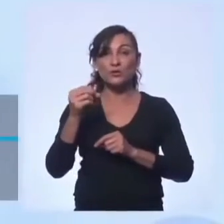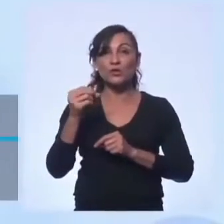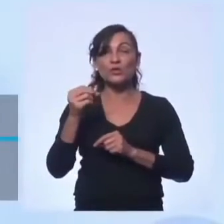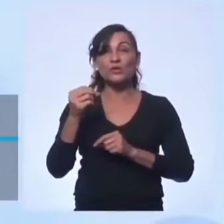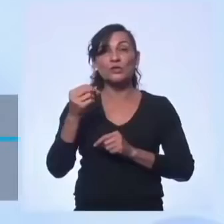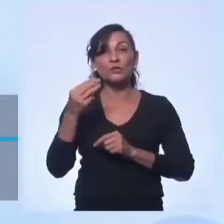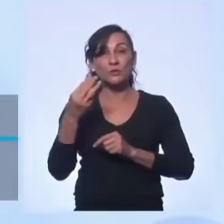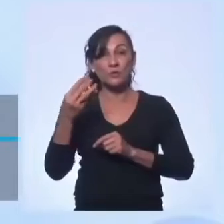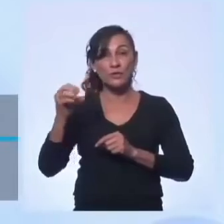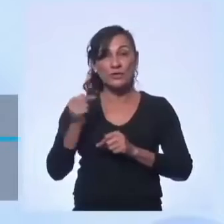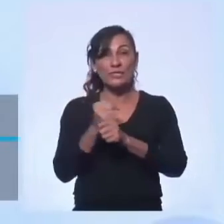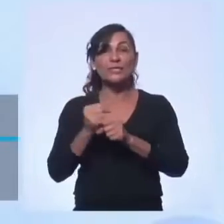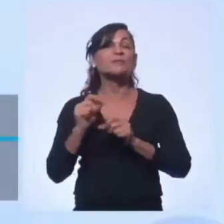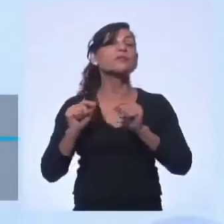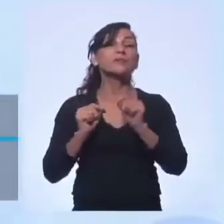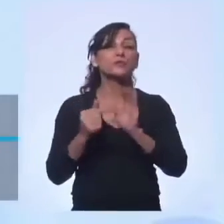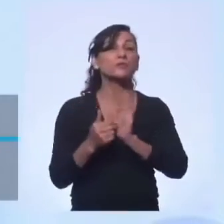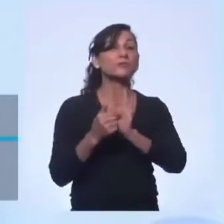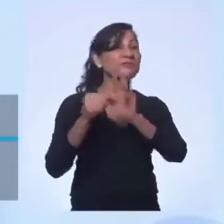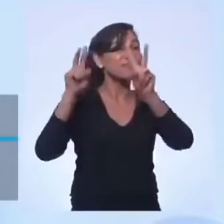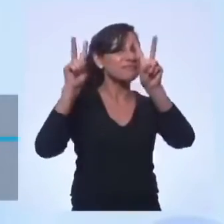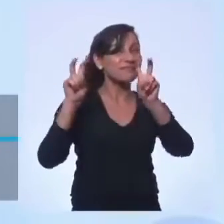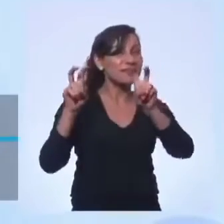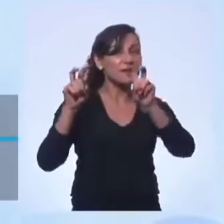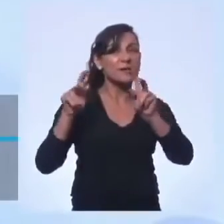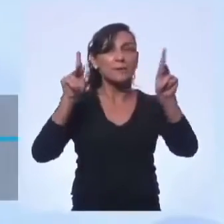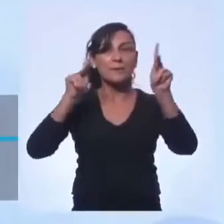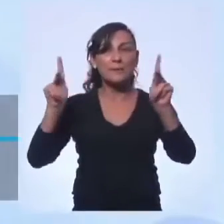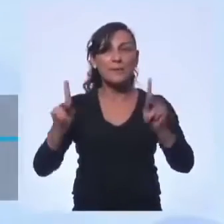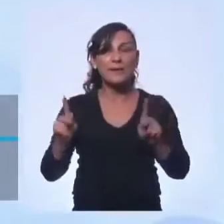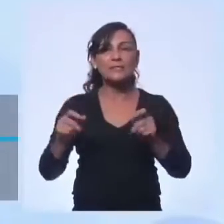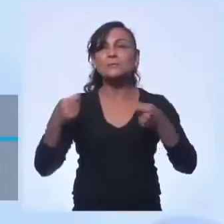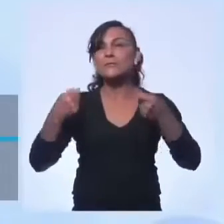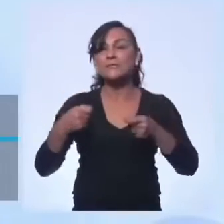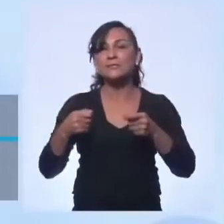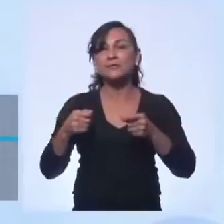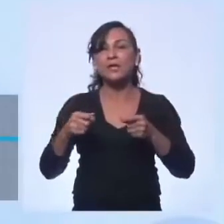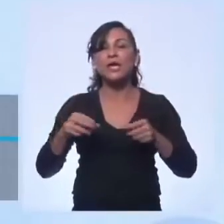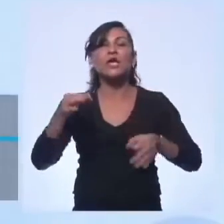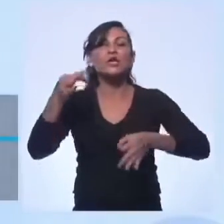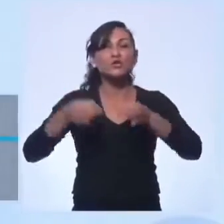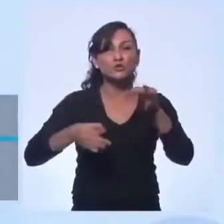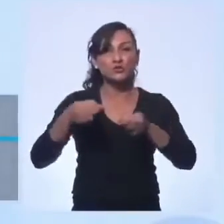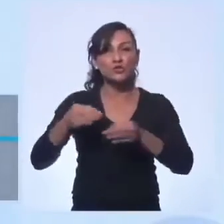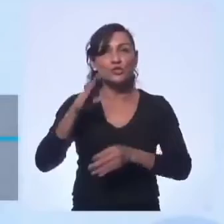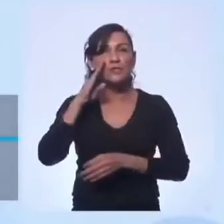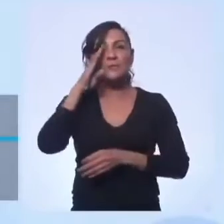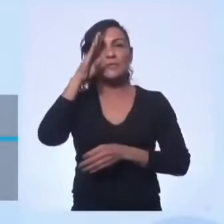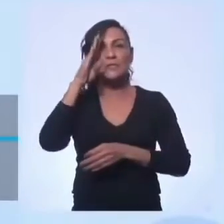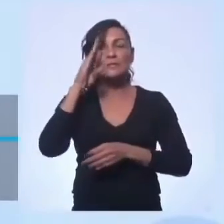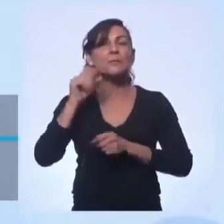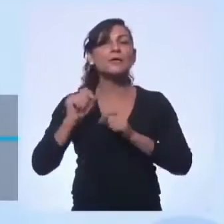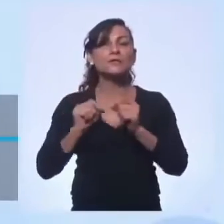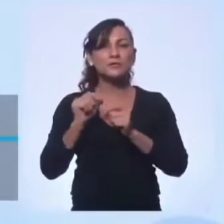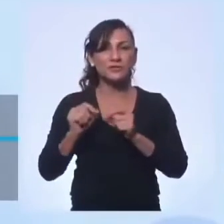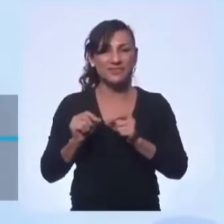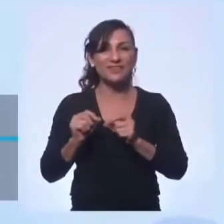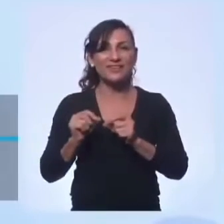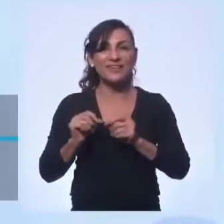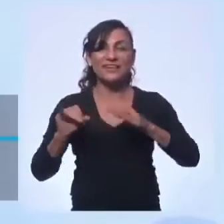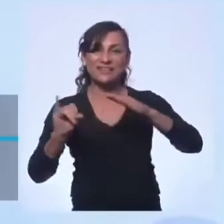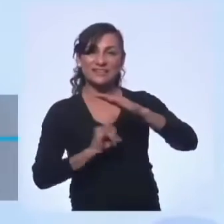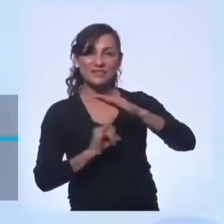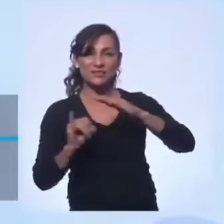sobre paz, que é extremamente necessário, de se ter justiça e principalmente